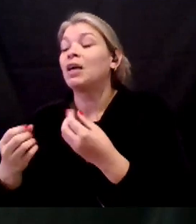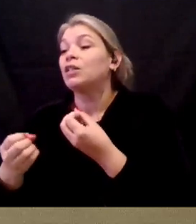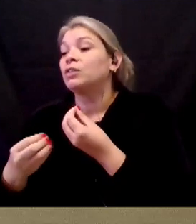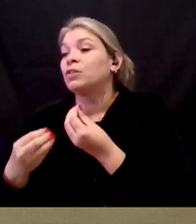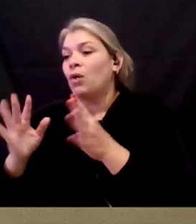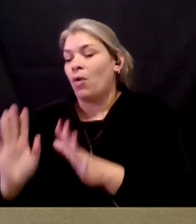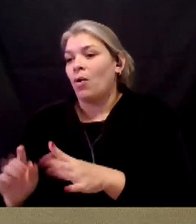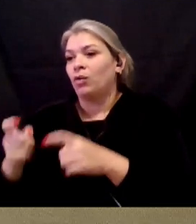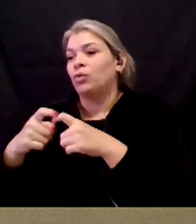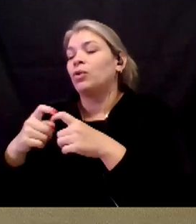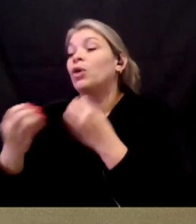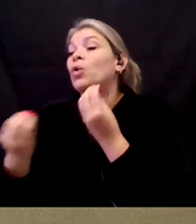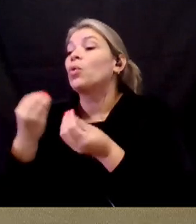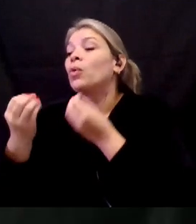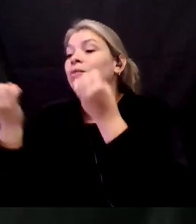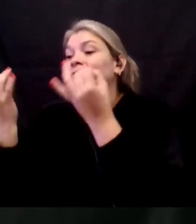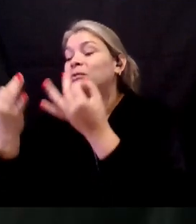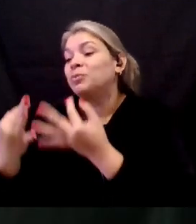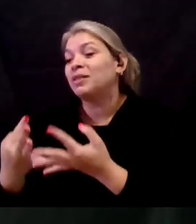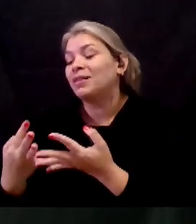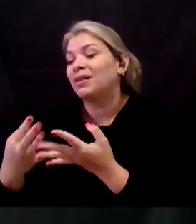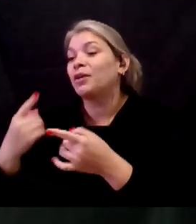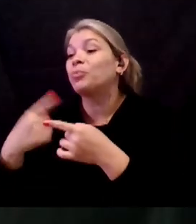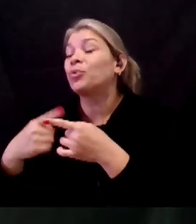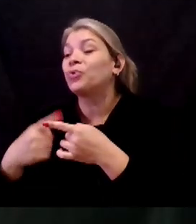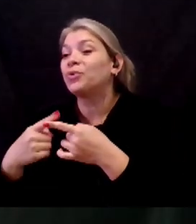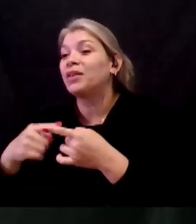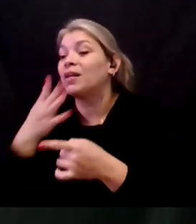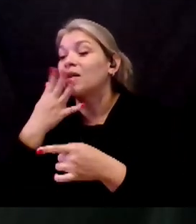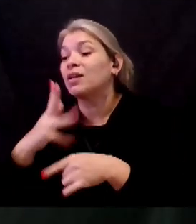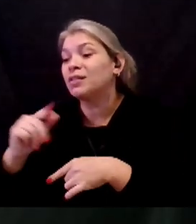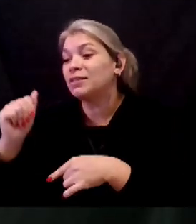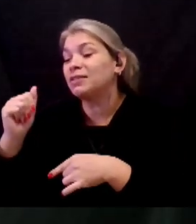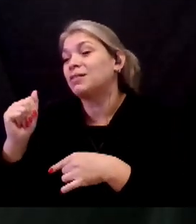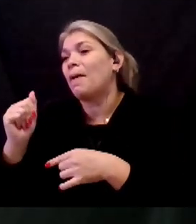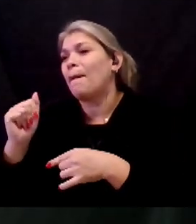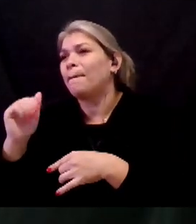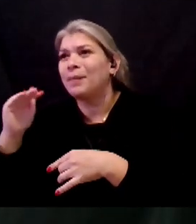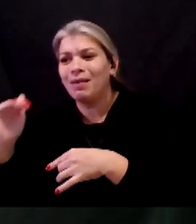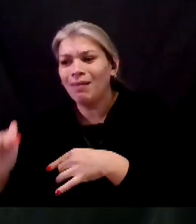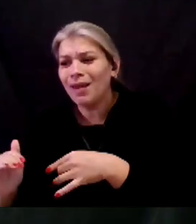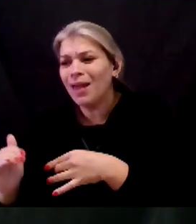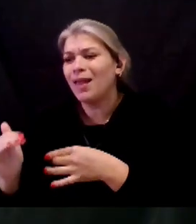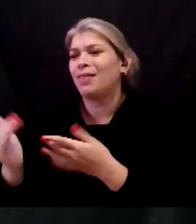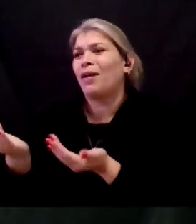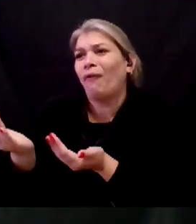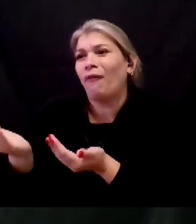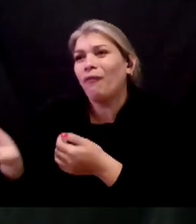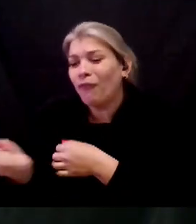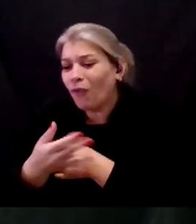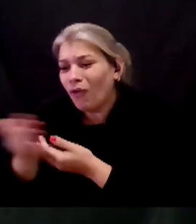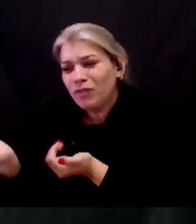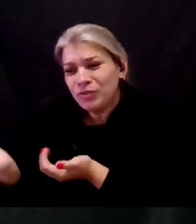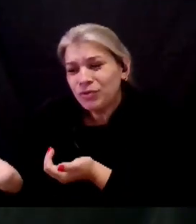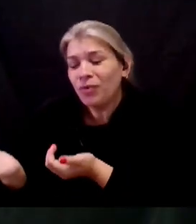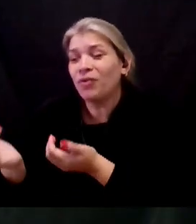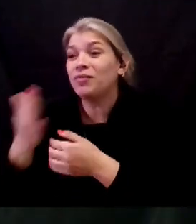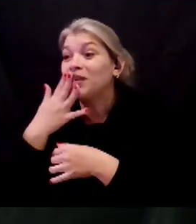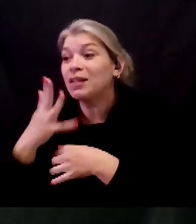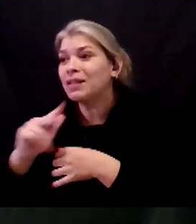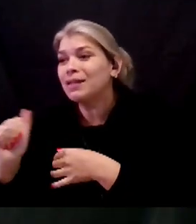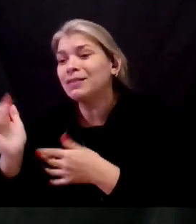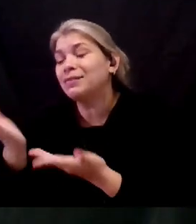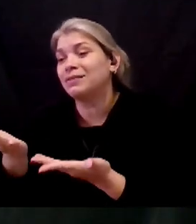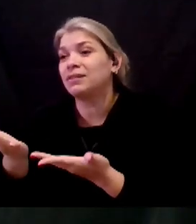nova desenvolver interesse por rotinas de beleza, né, que faz parte do nosso universo, que é o universo adulto? Isso